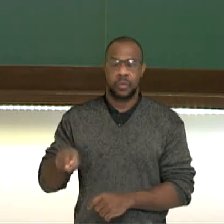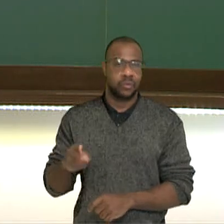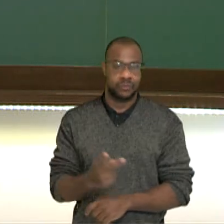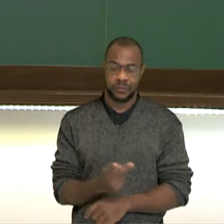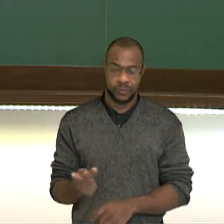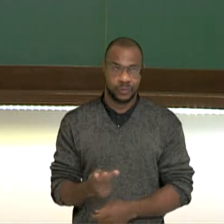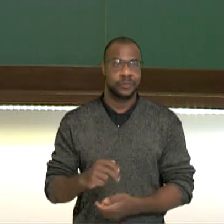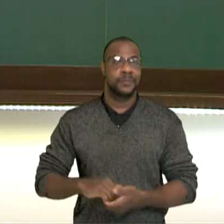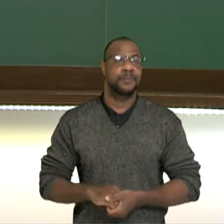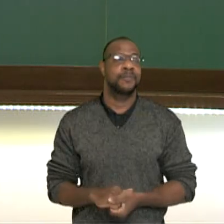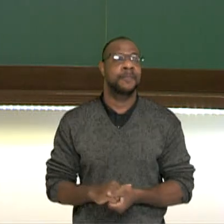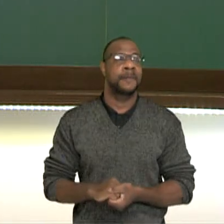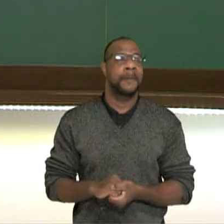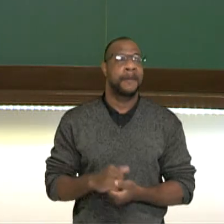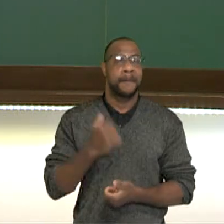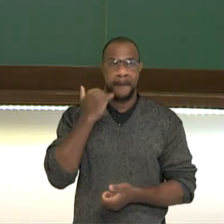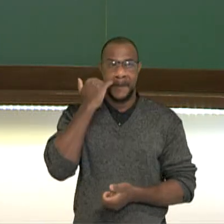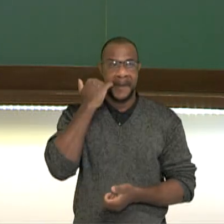ok?